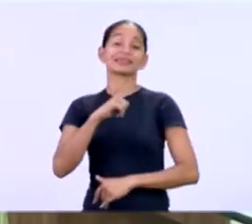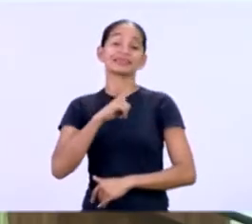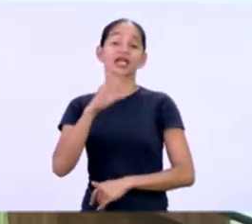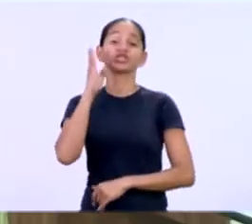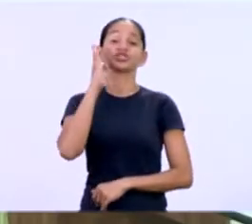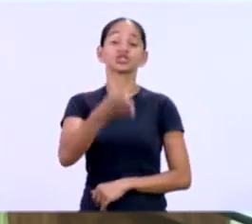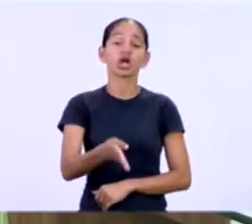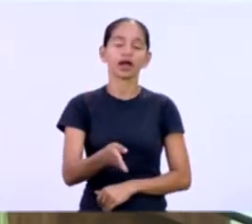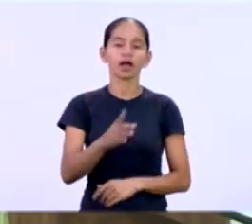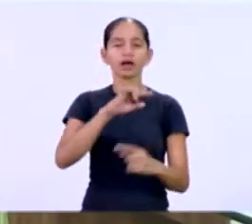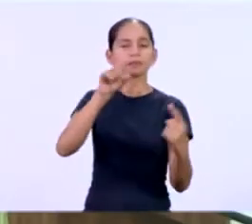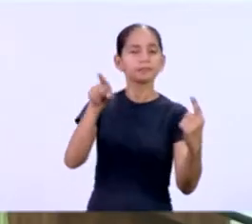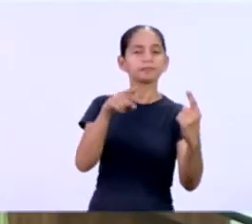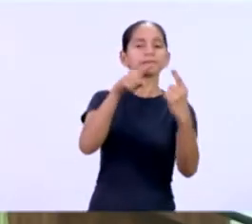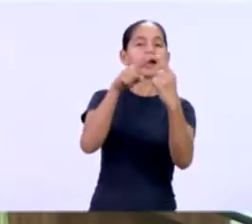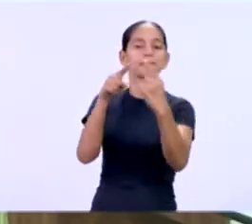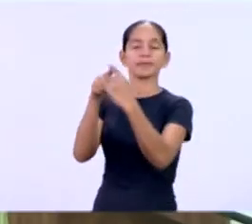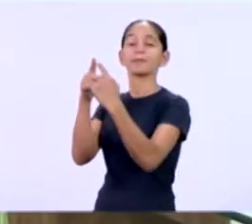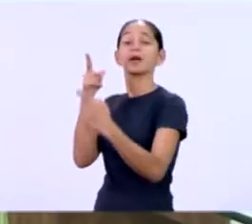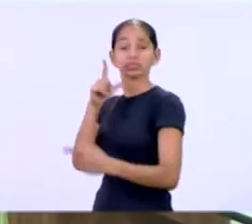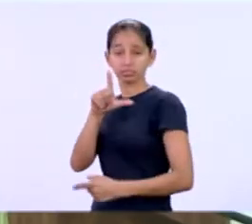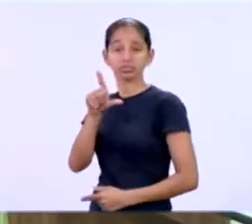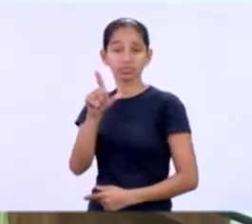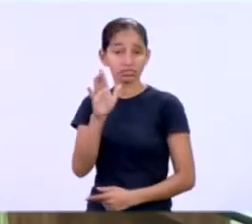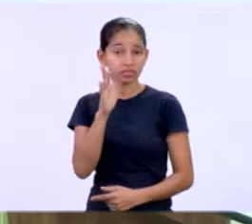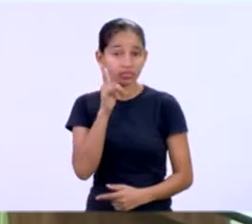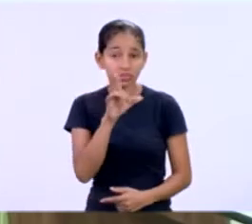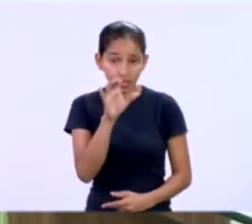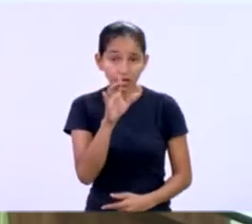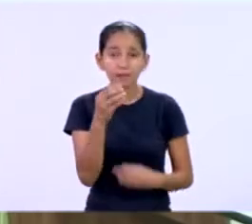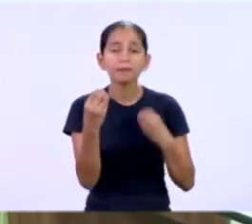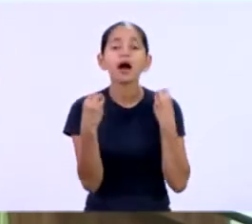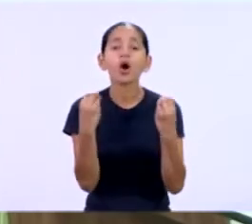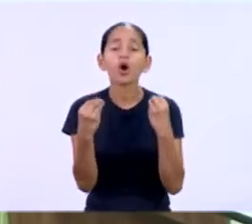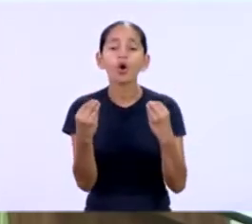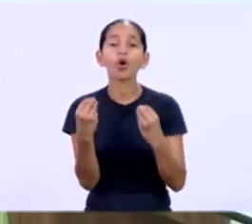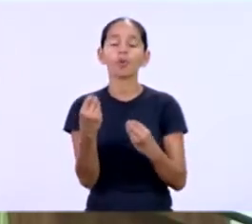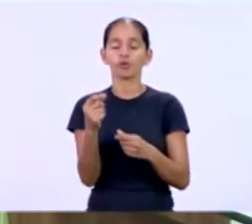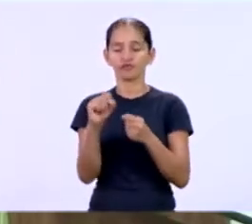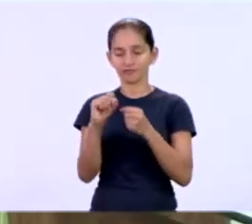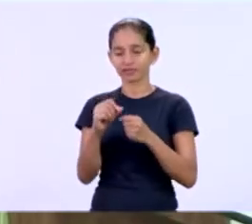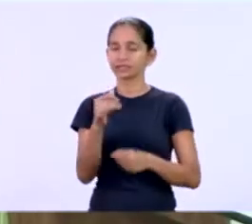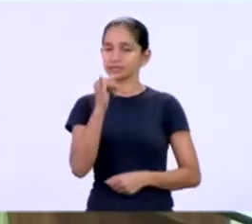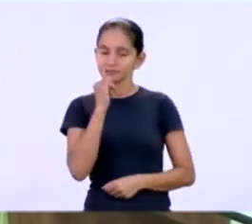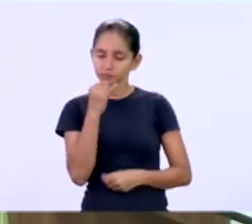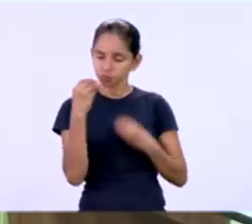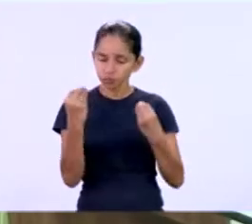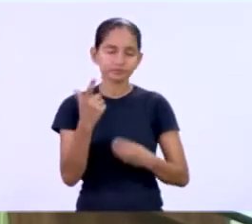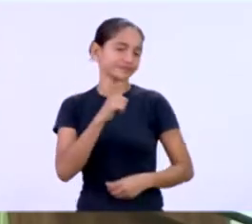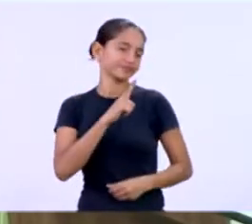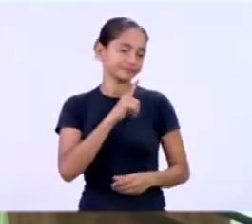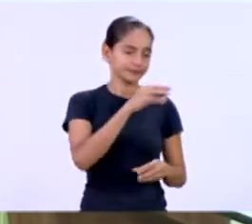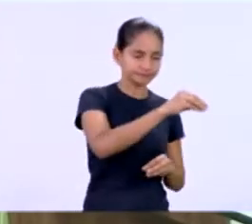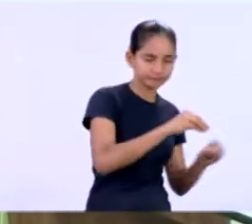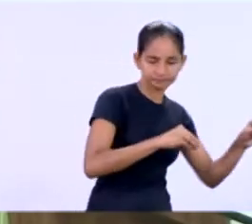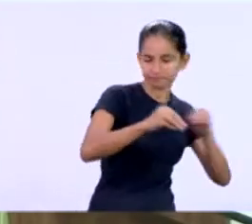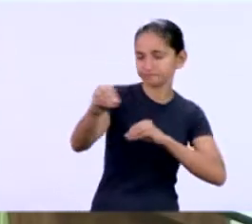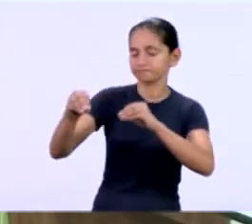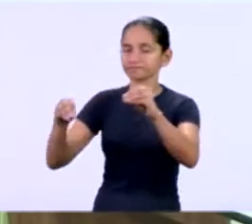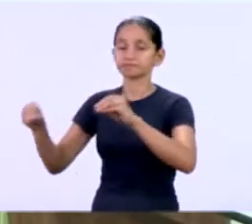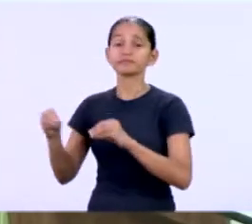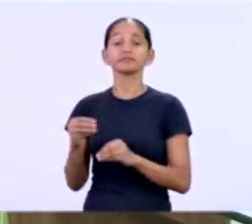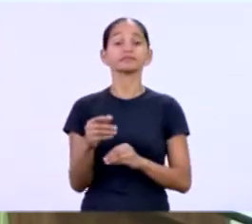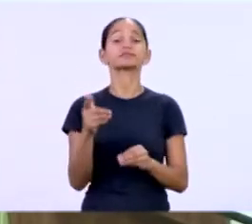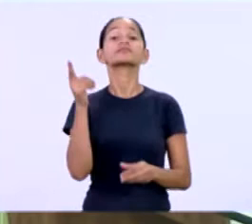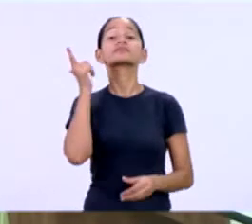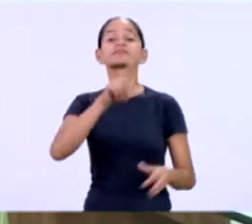que se atinja esses objetivos. De que maneira que eu vou estar alocando os meus recursos de uma maneira eficiente e racional para estar